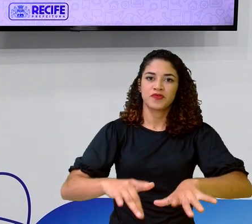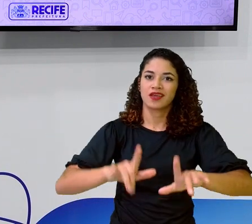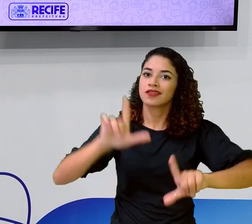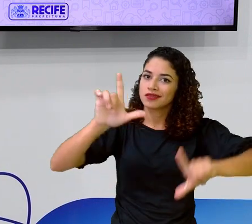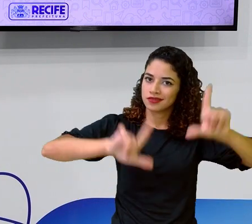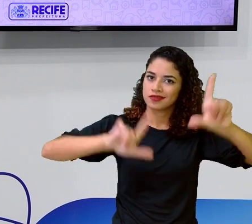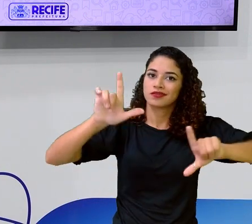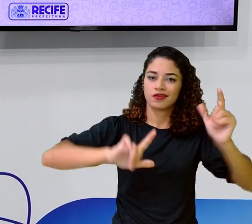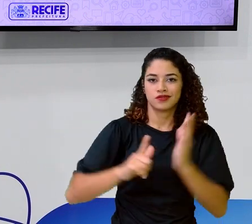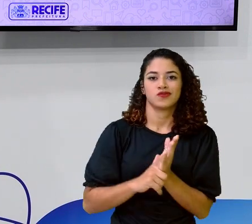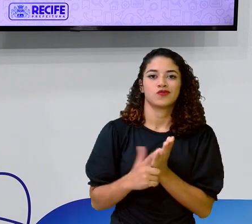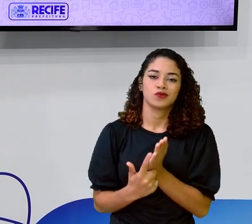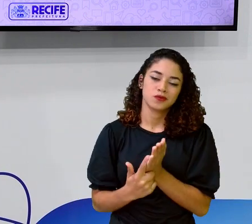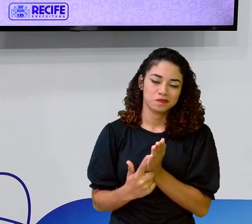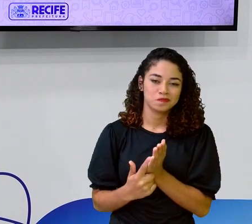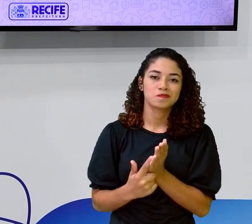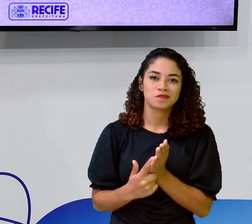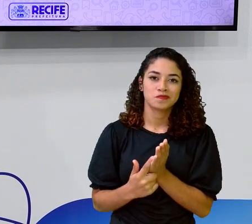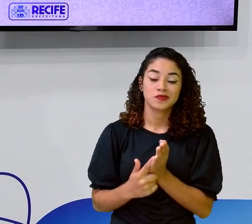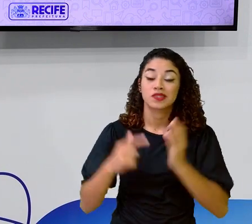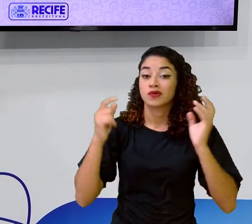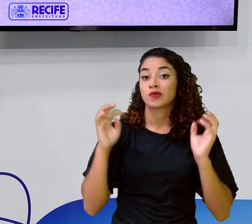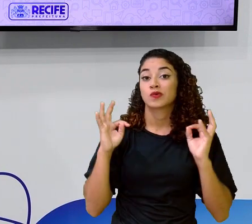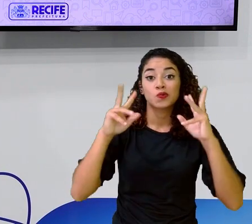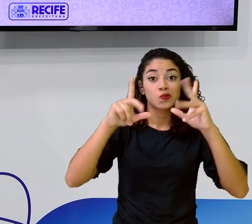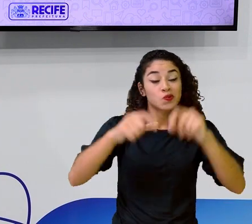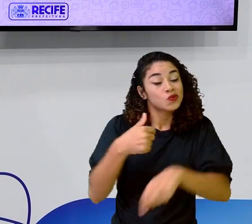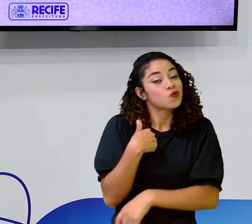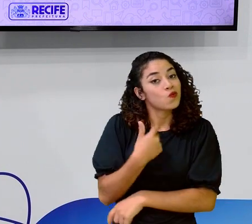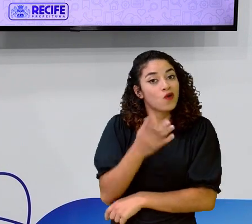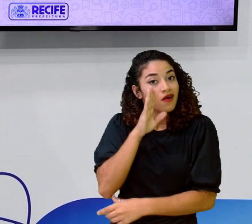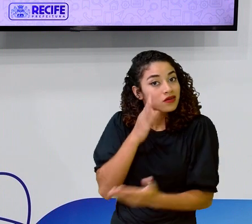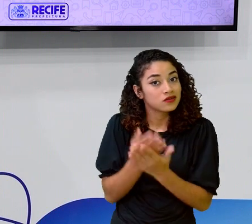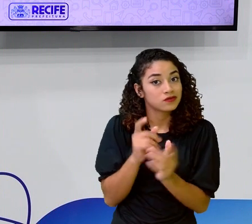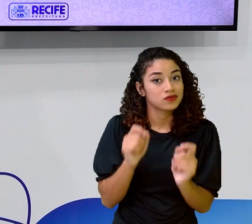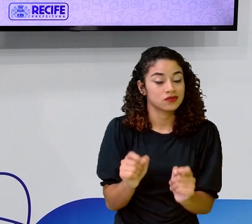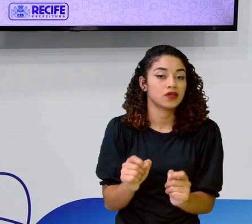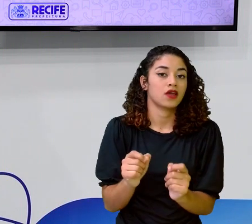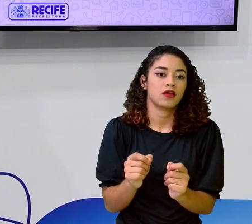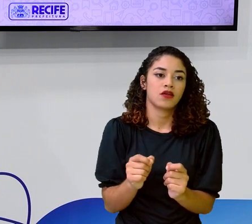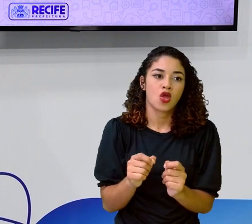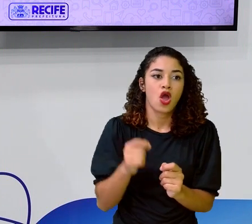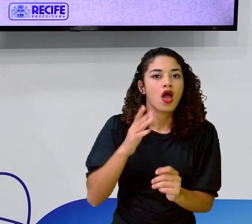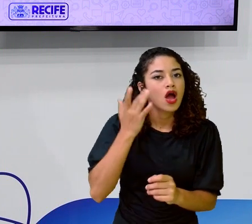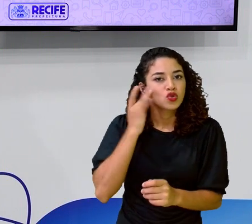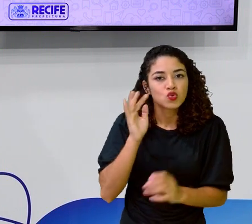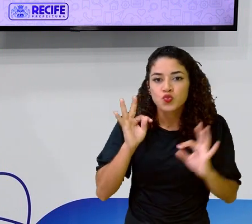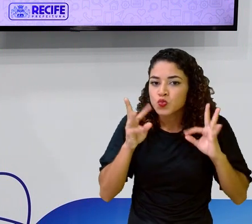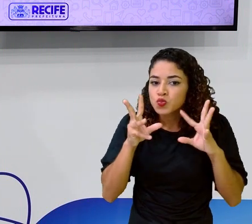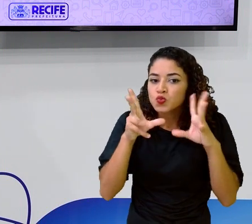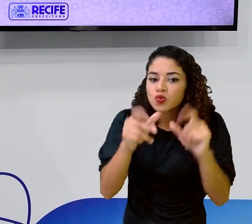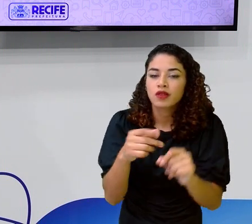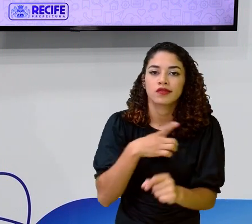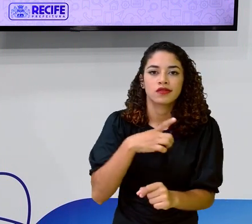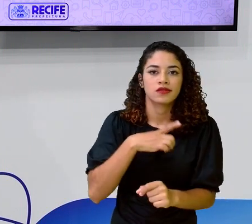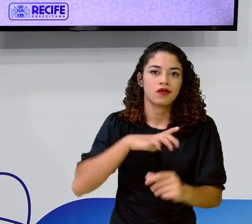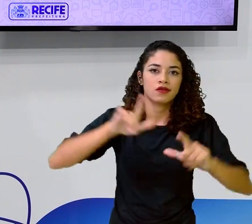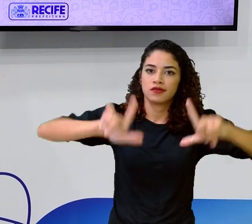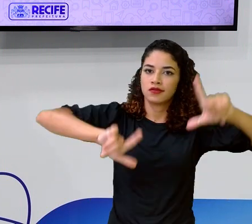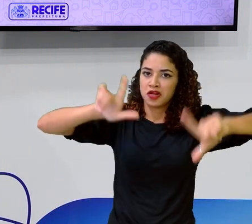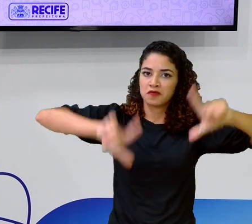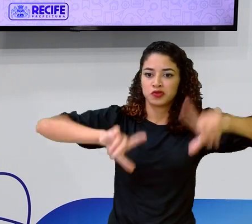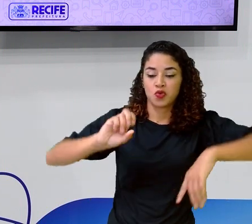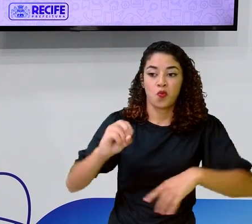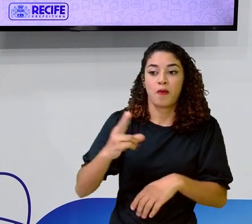delas. Todo mundo, eu acho, que acredito que existe uma televisão, na casa de cada pessoa, até